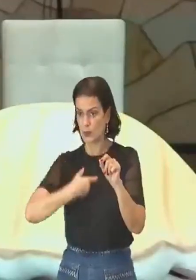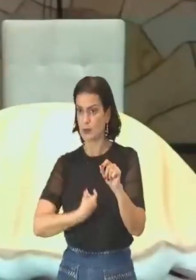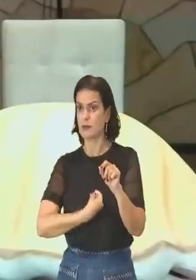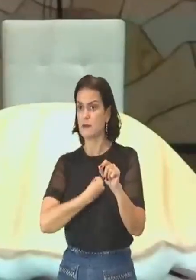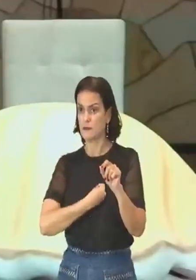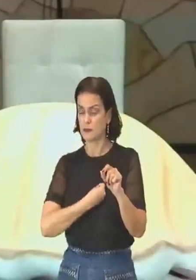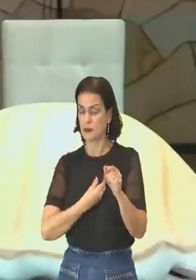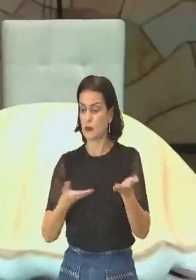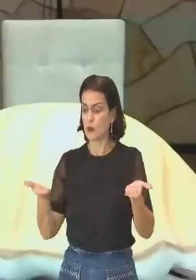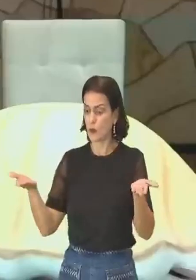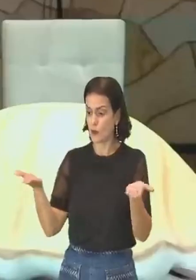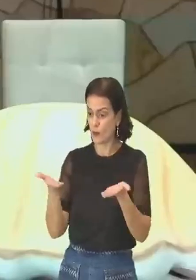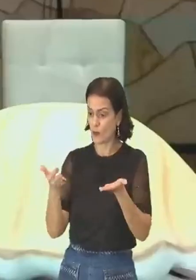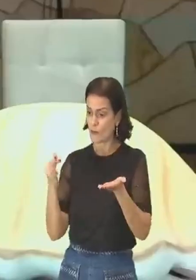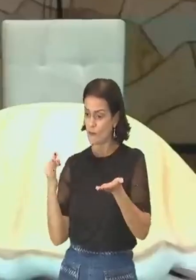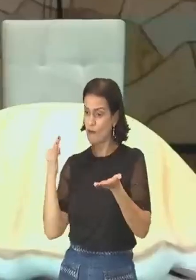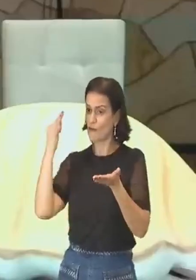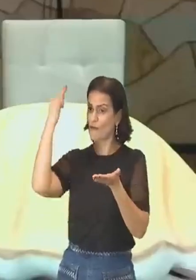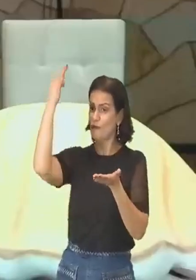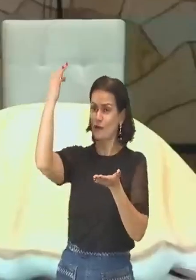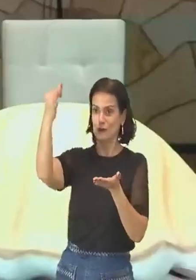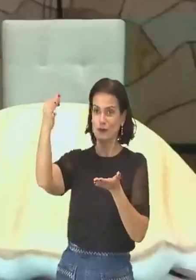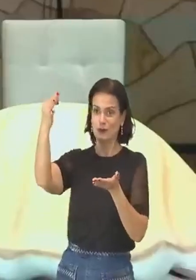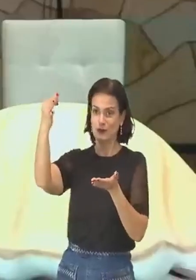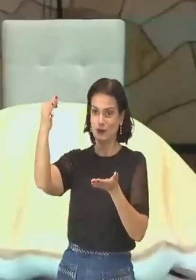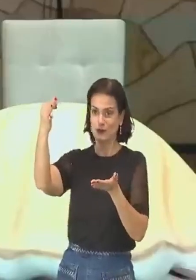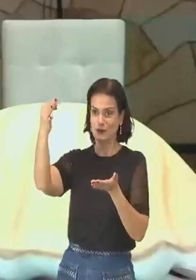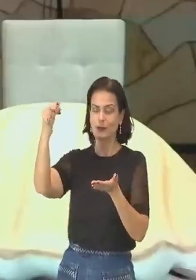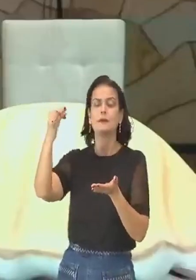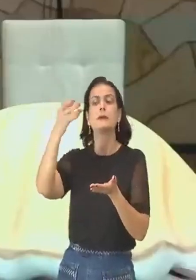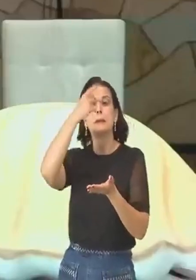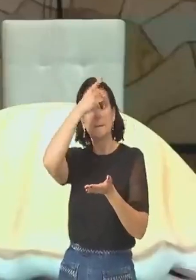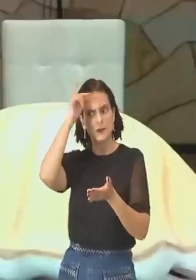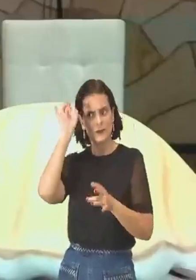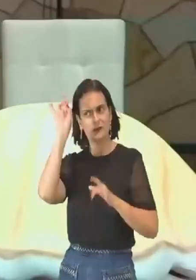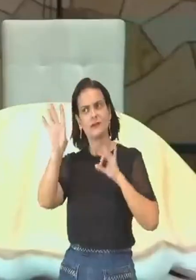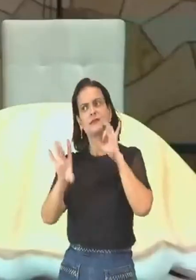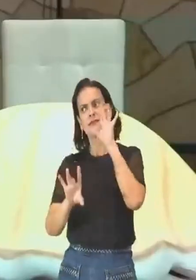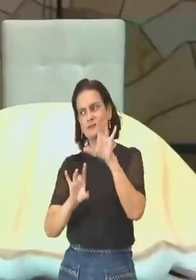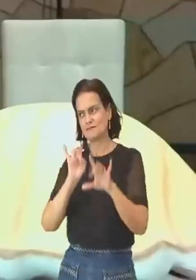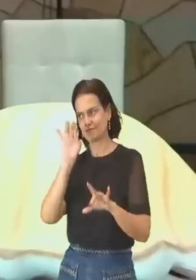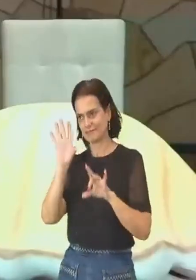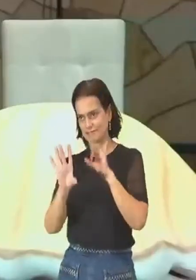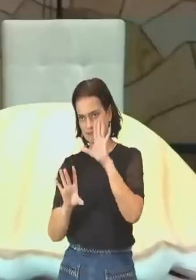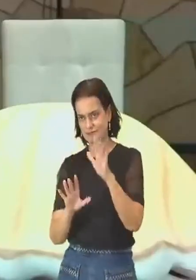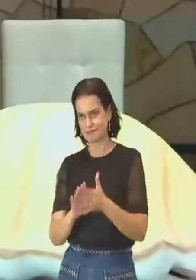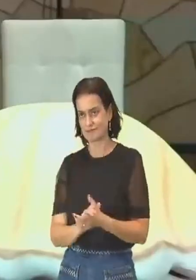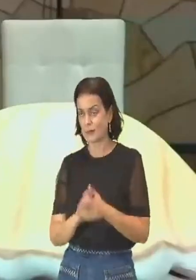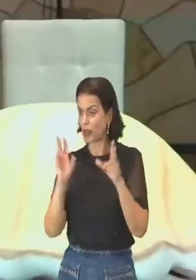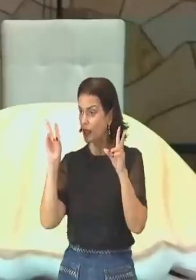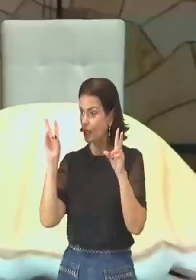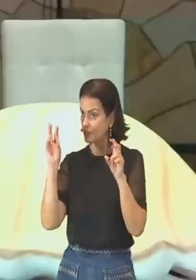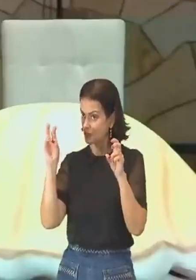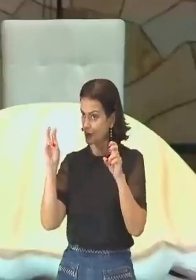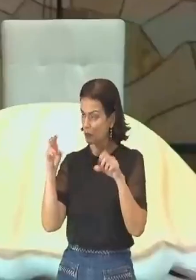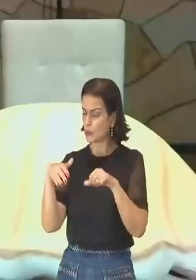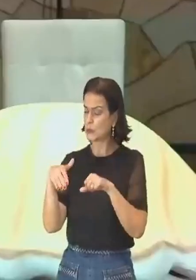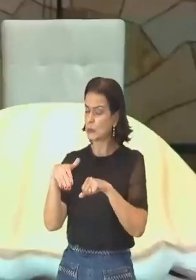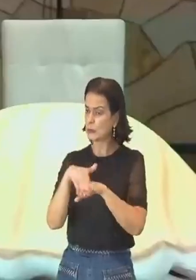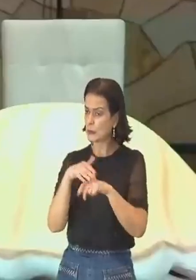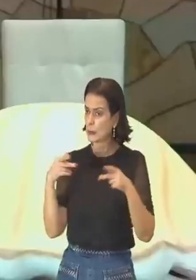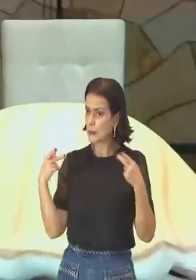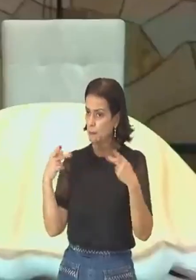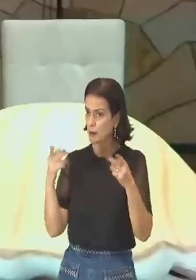no presente e no futuro, algo muito especial. E é sobre isso que eu quero conversar com